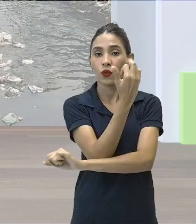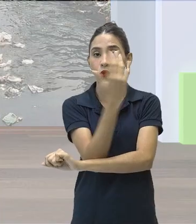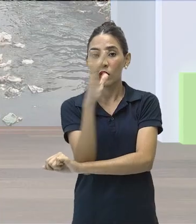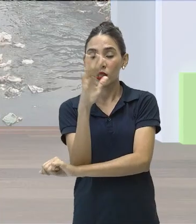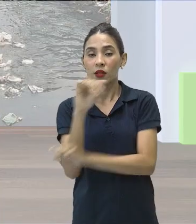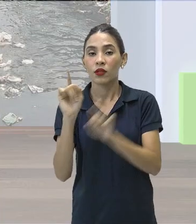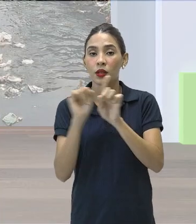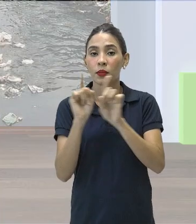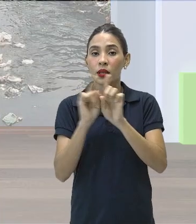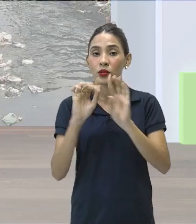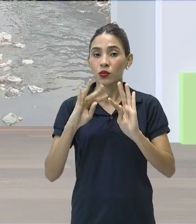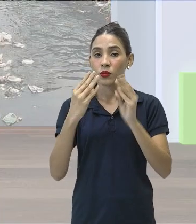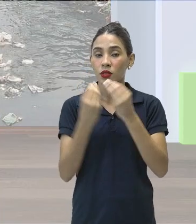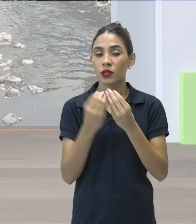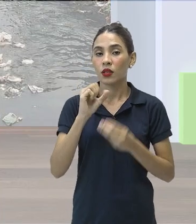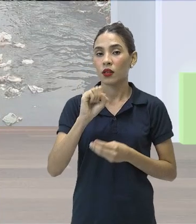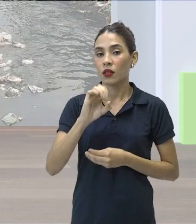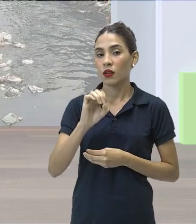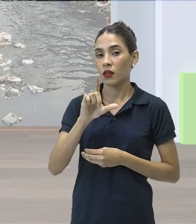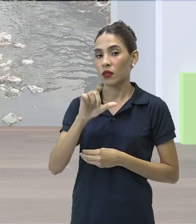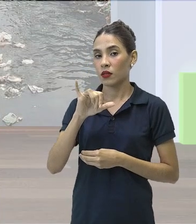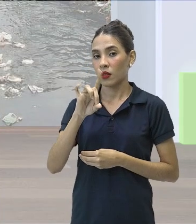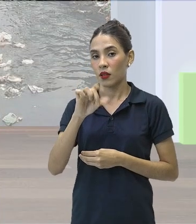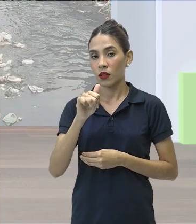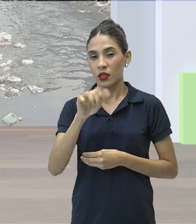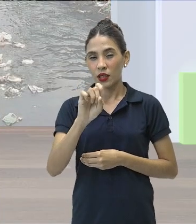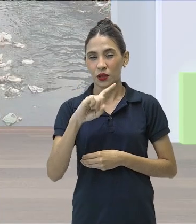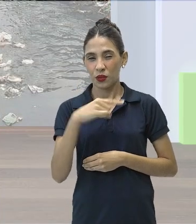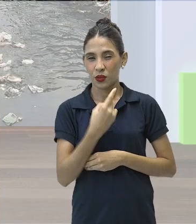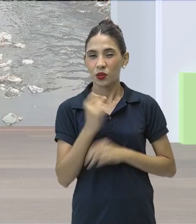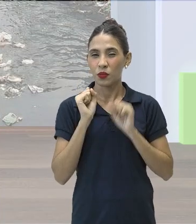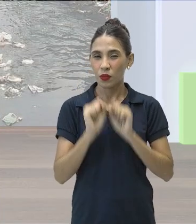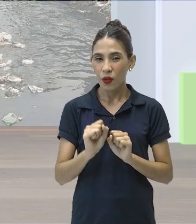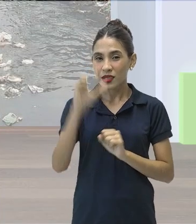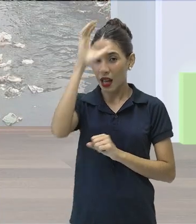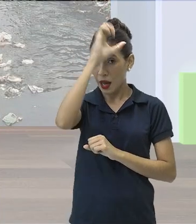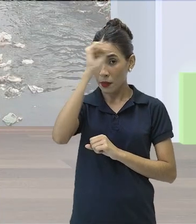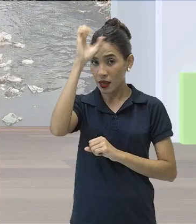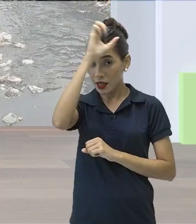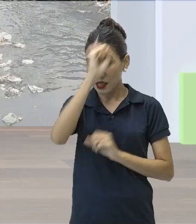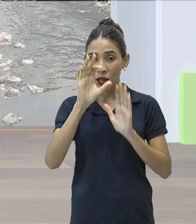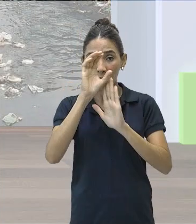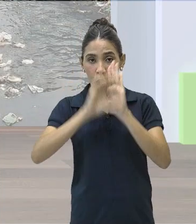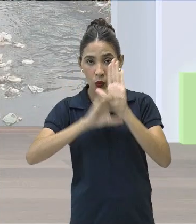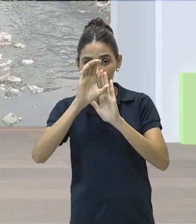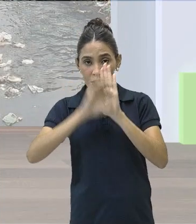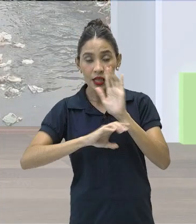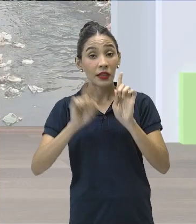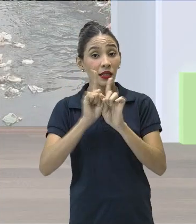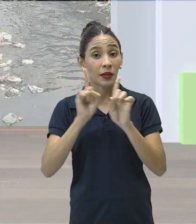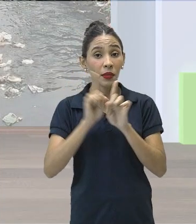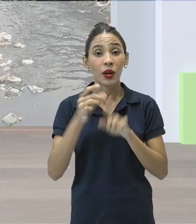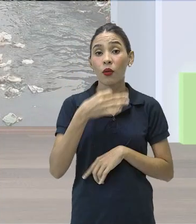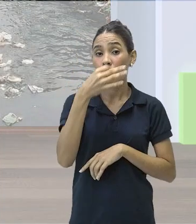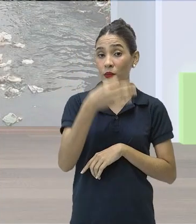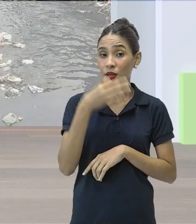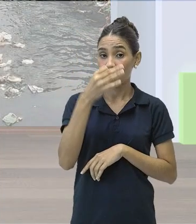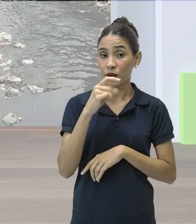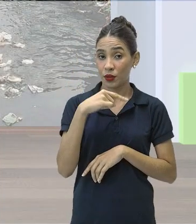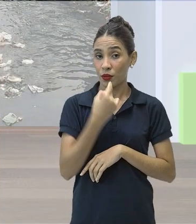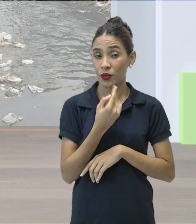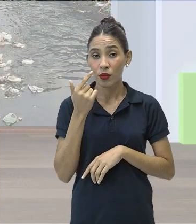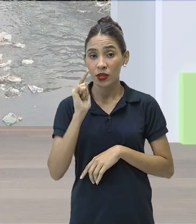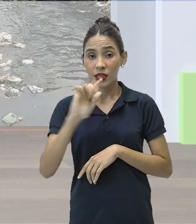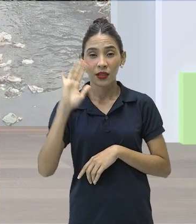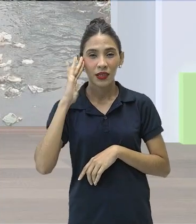resíduos sólidos, né, para que a gente possa construir conceitos, né, construir criticidade e para a gente ter um